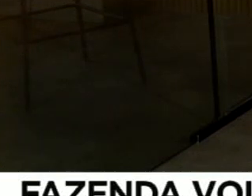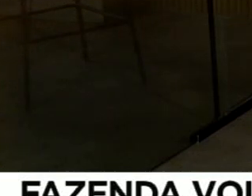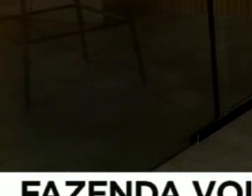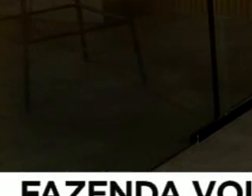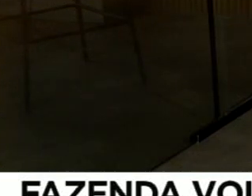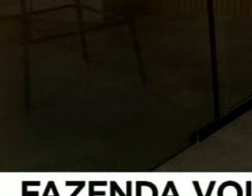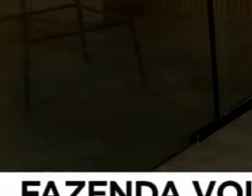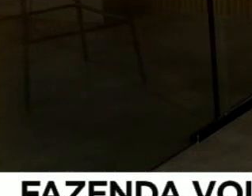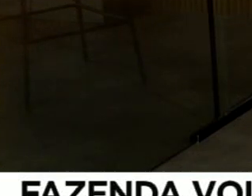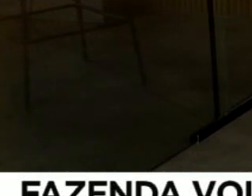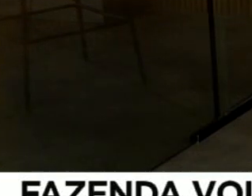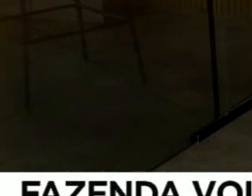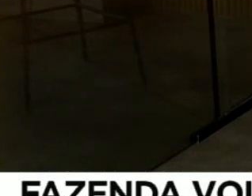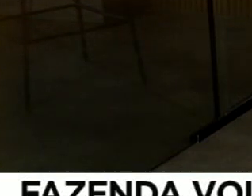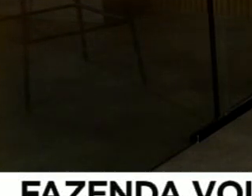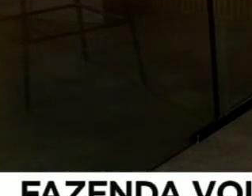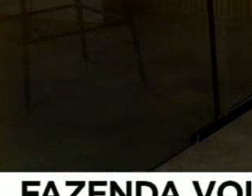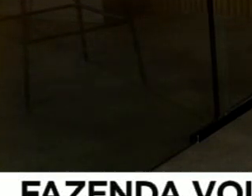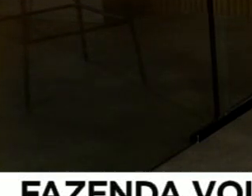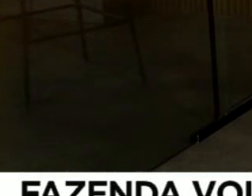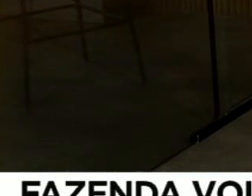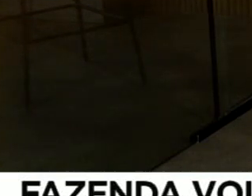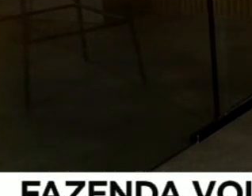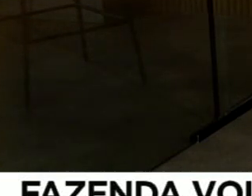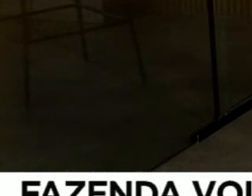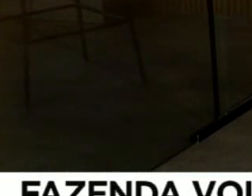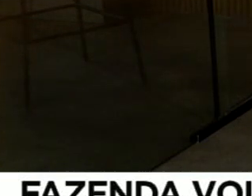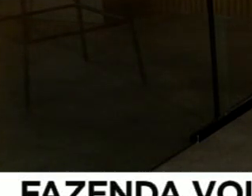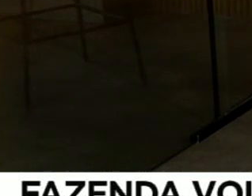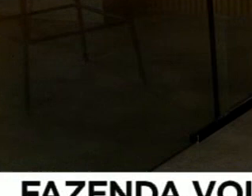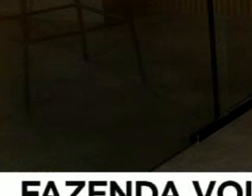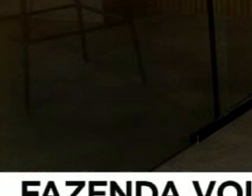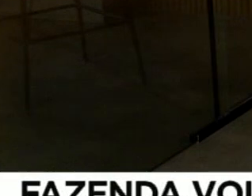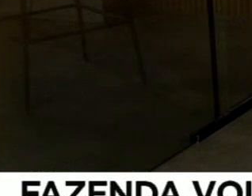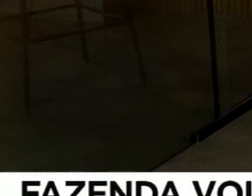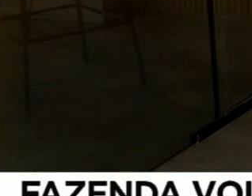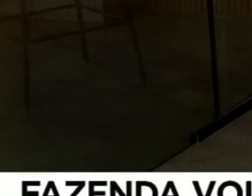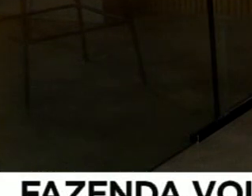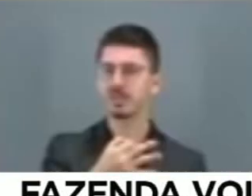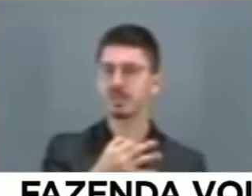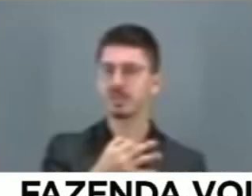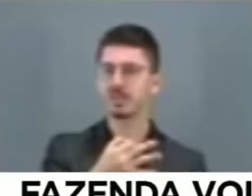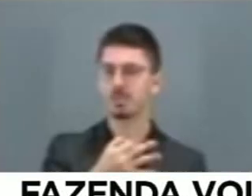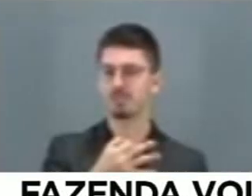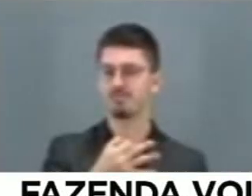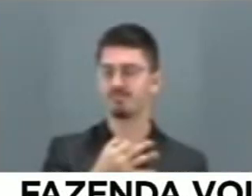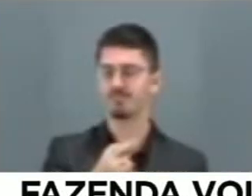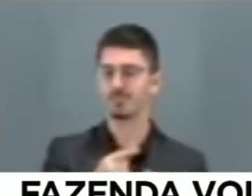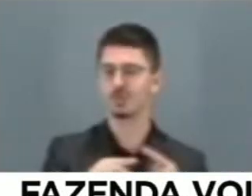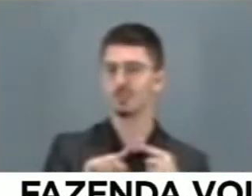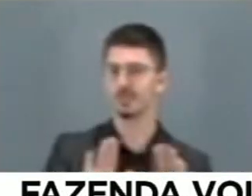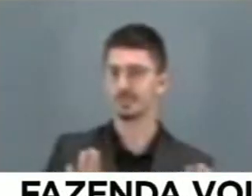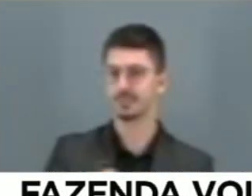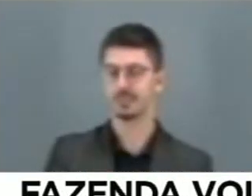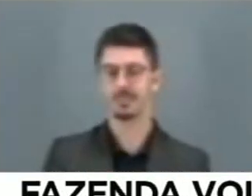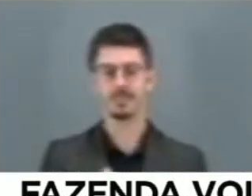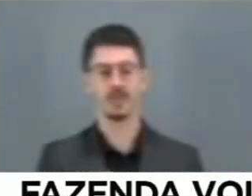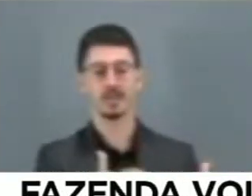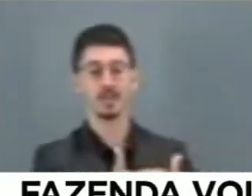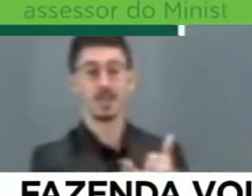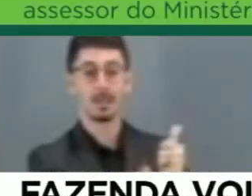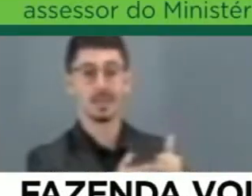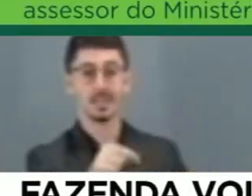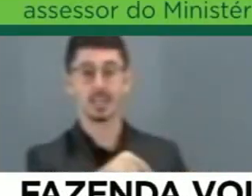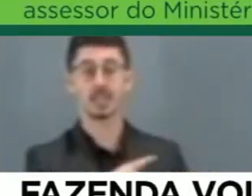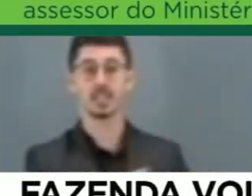básica, se abra espaço para um cashback de forma mais ampla. A cesta básica trata de